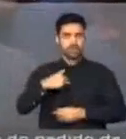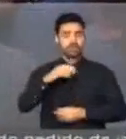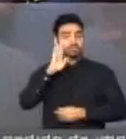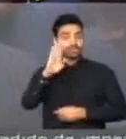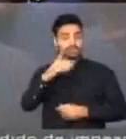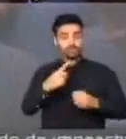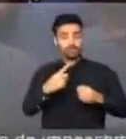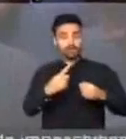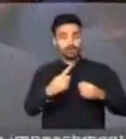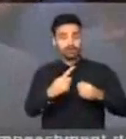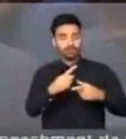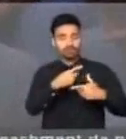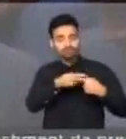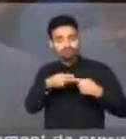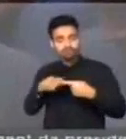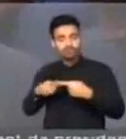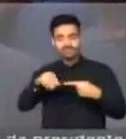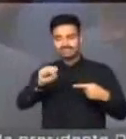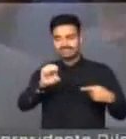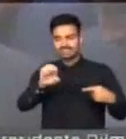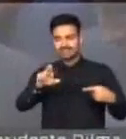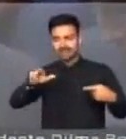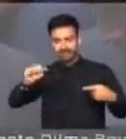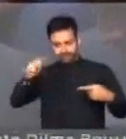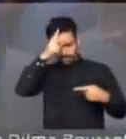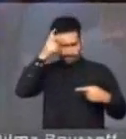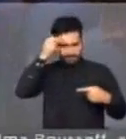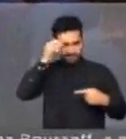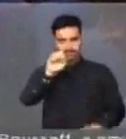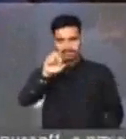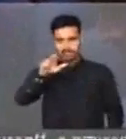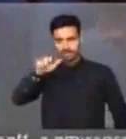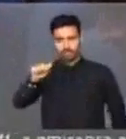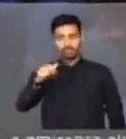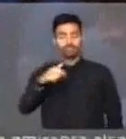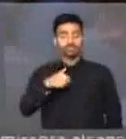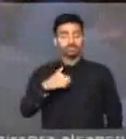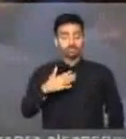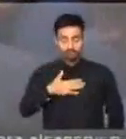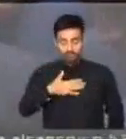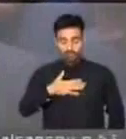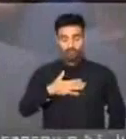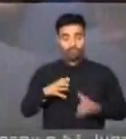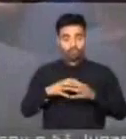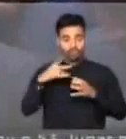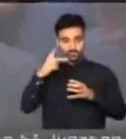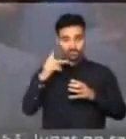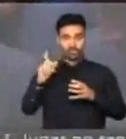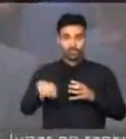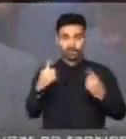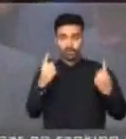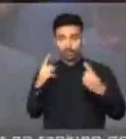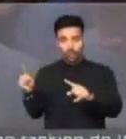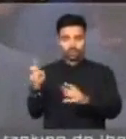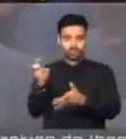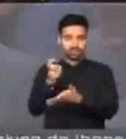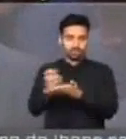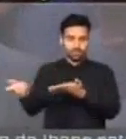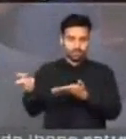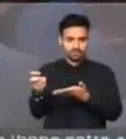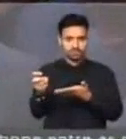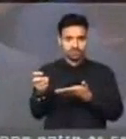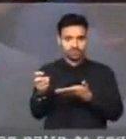da Serra. Eu quero aqui dizer ao meu partido PDT, que fechou questão contra o impeachment, que eu estou